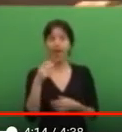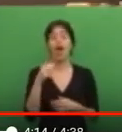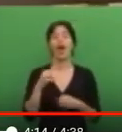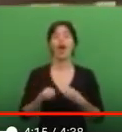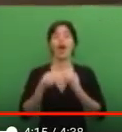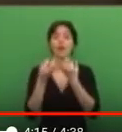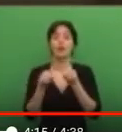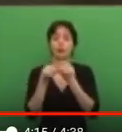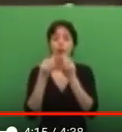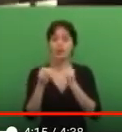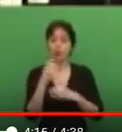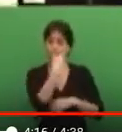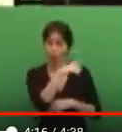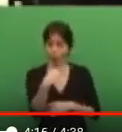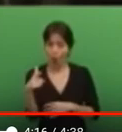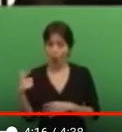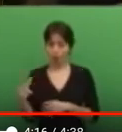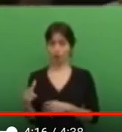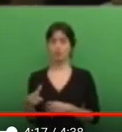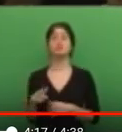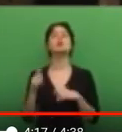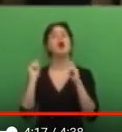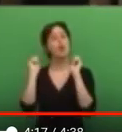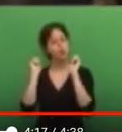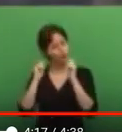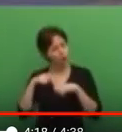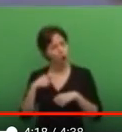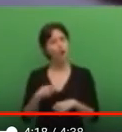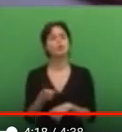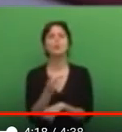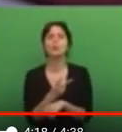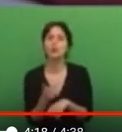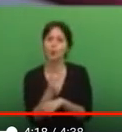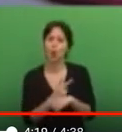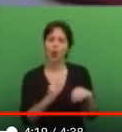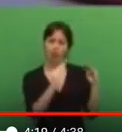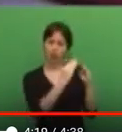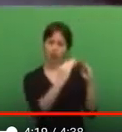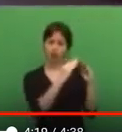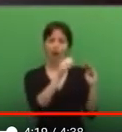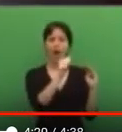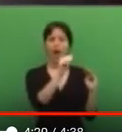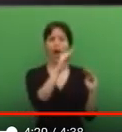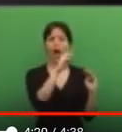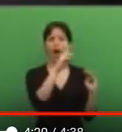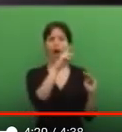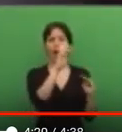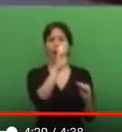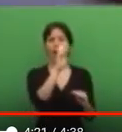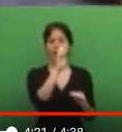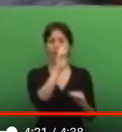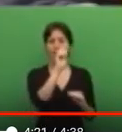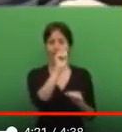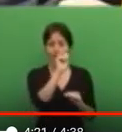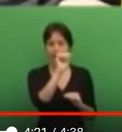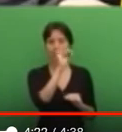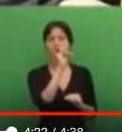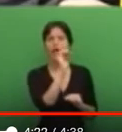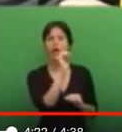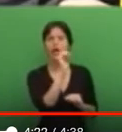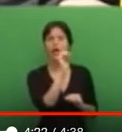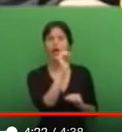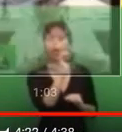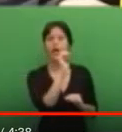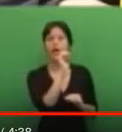de um diagnóstico preciso e tratamento especializado, podem procurar a ABRAT, que fica na Vila